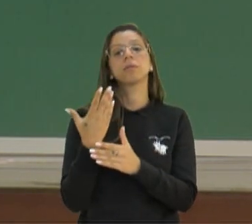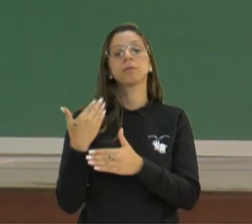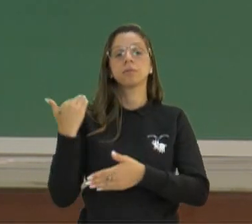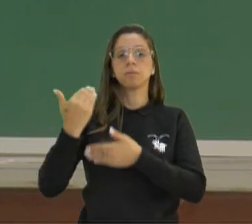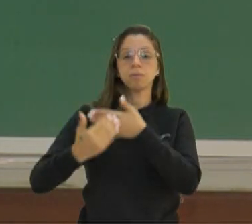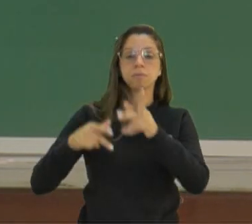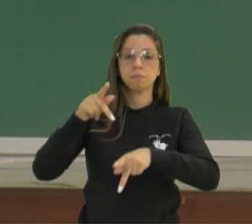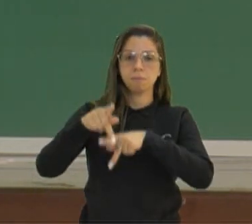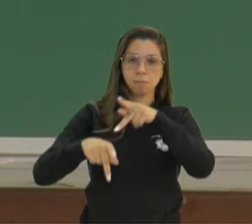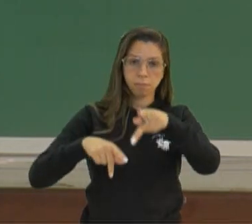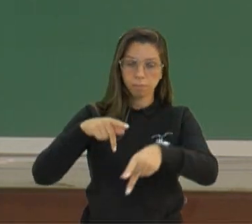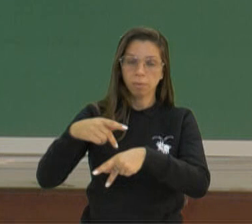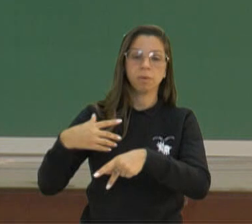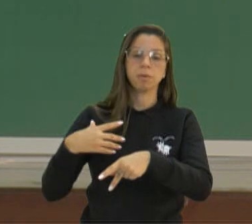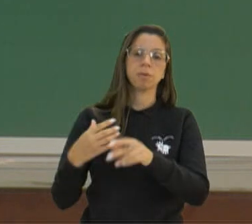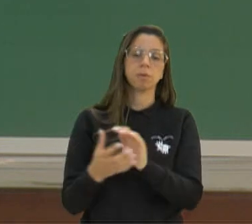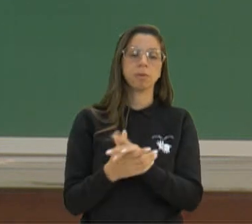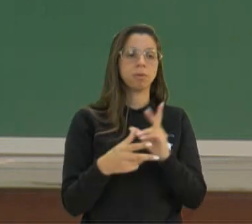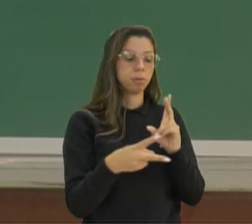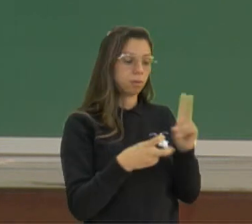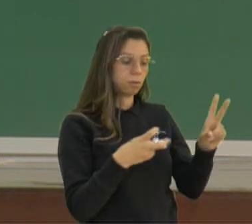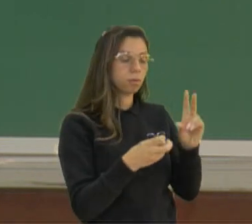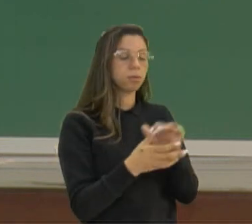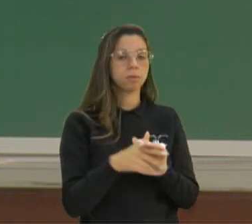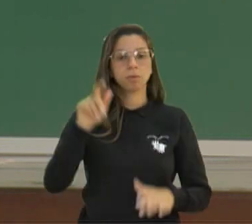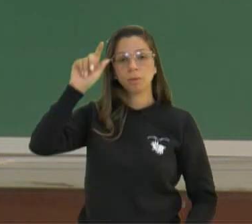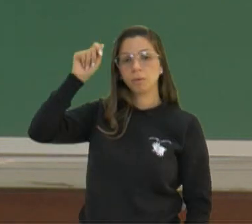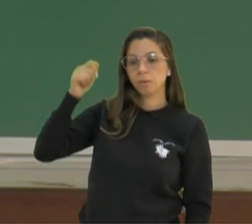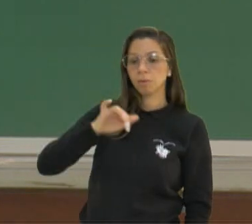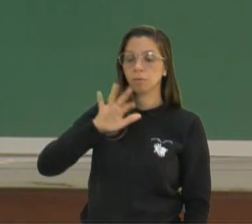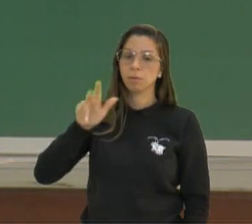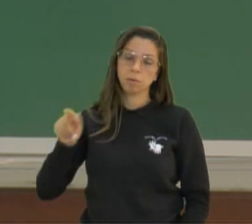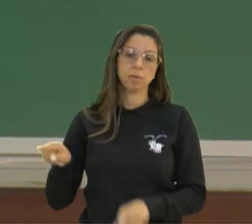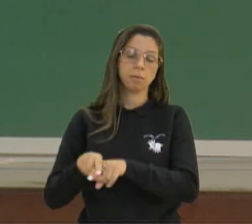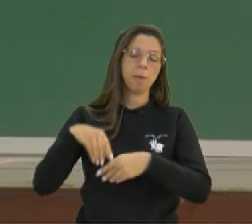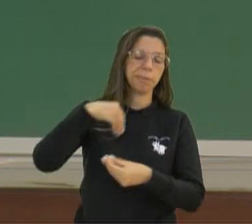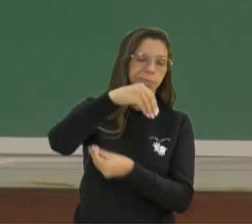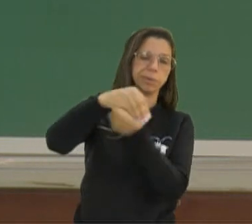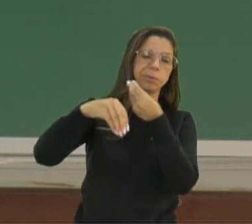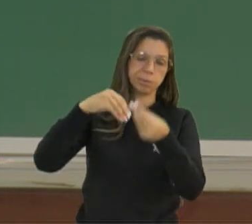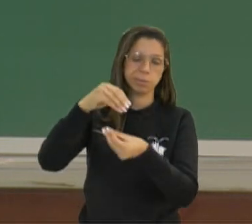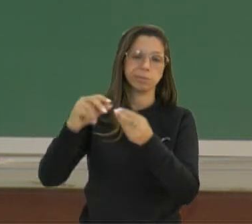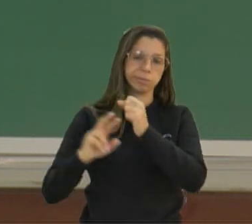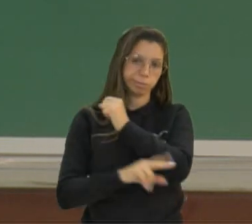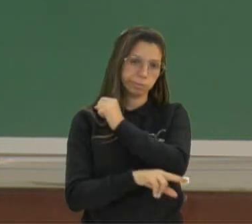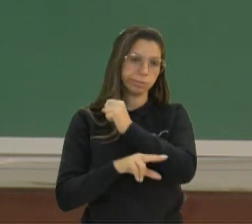nativos, afrodescendentes, uma miscigenação muito grande também nessa região.